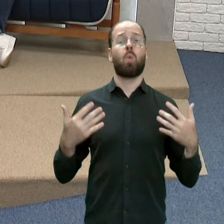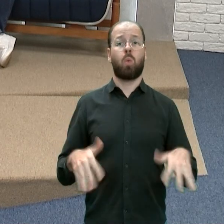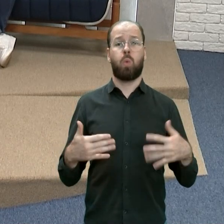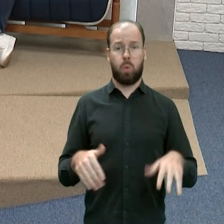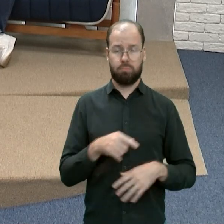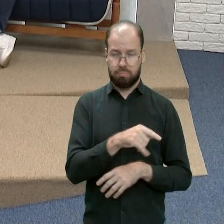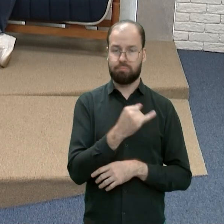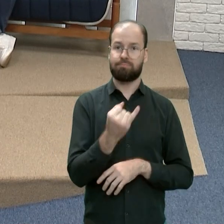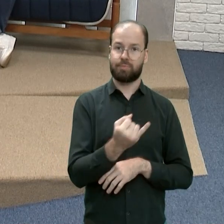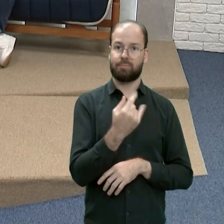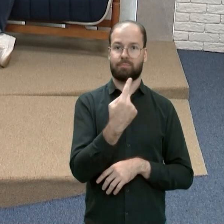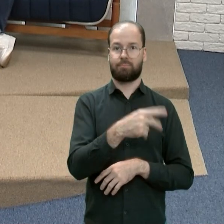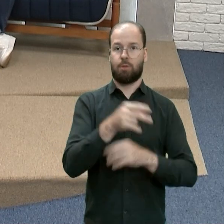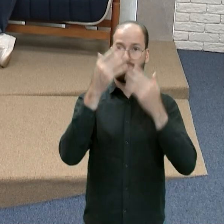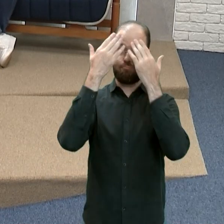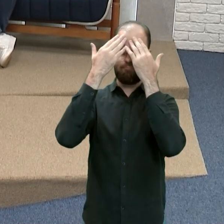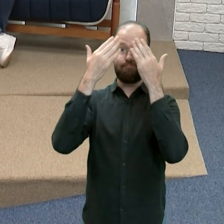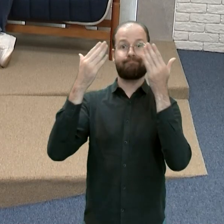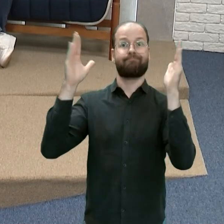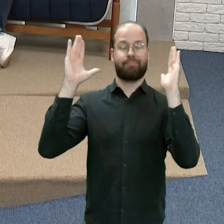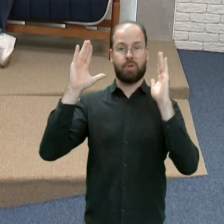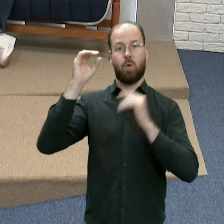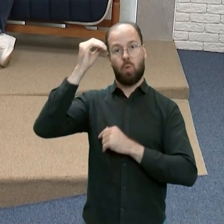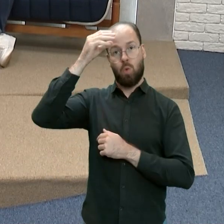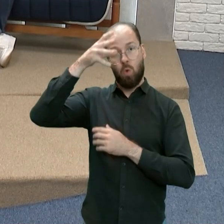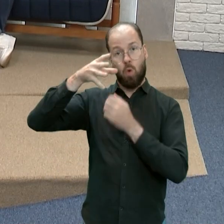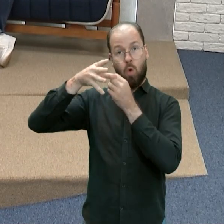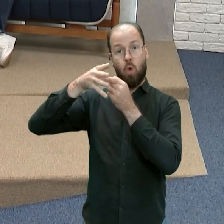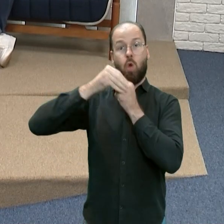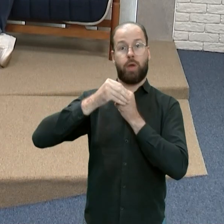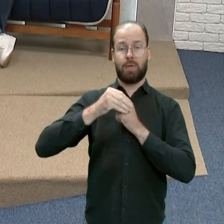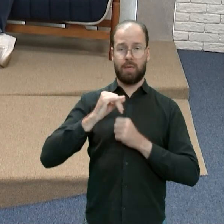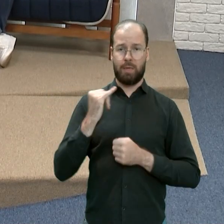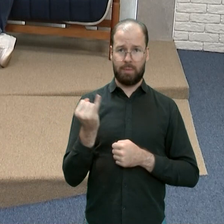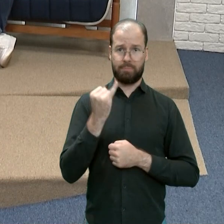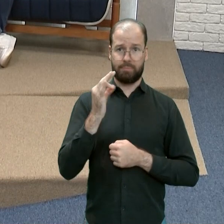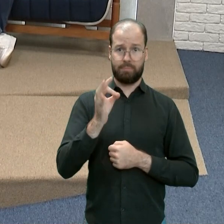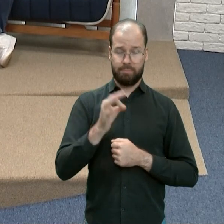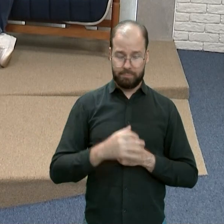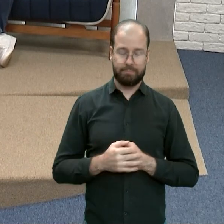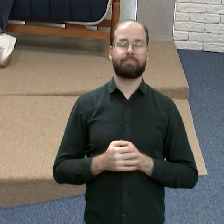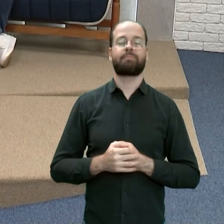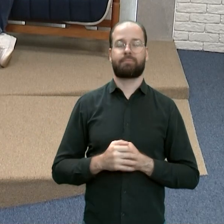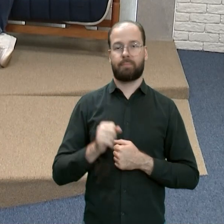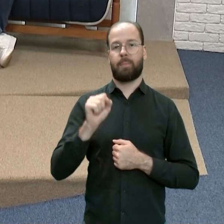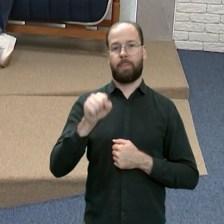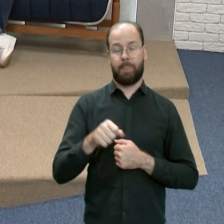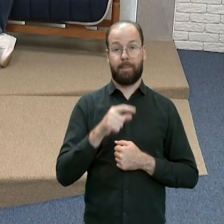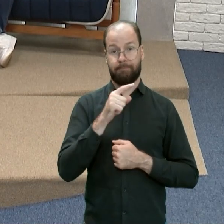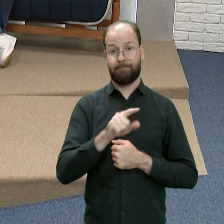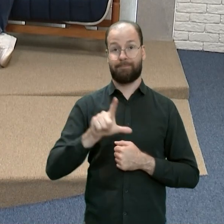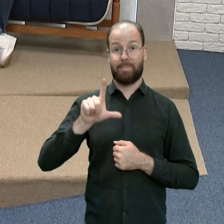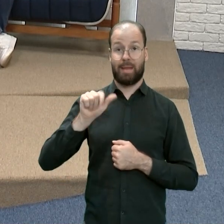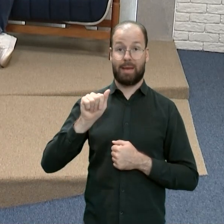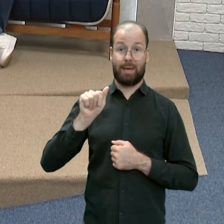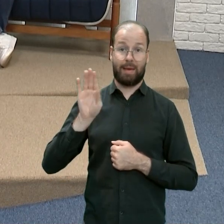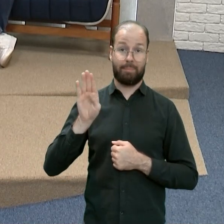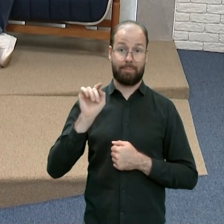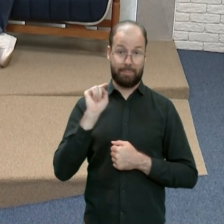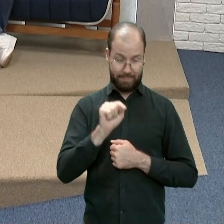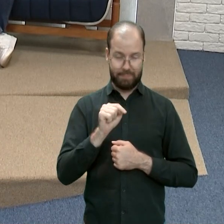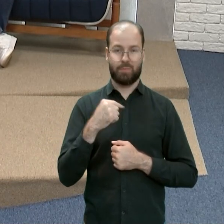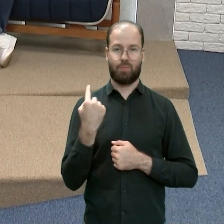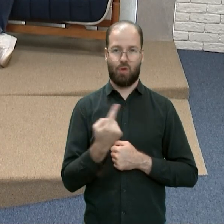a expansão desse conhecimento dentro da universidade, né? Sim, muito. Então, lá no laboratório, né, no LAP, a gente tem